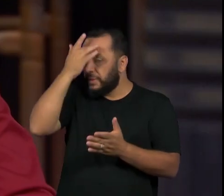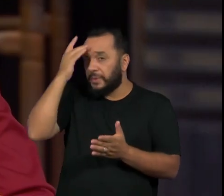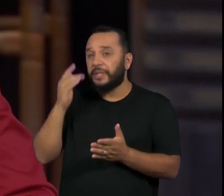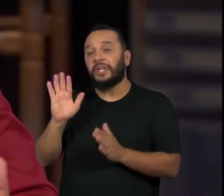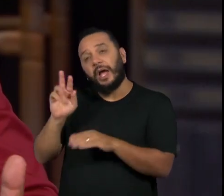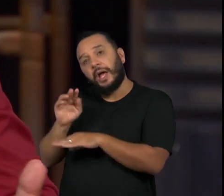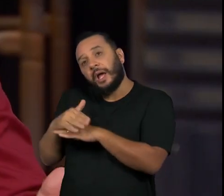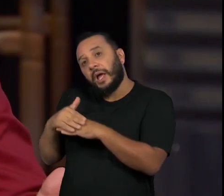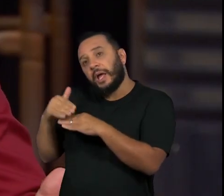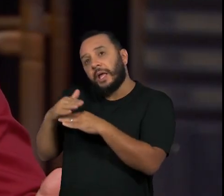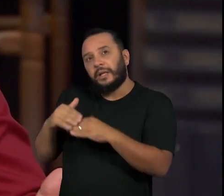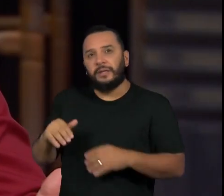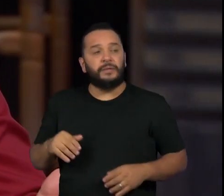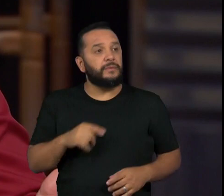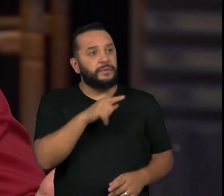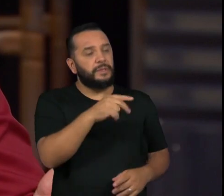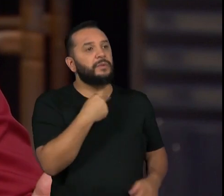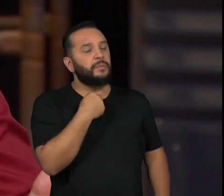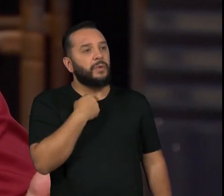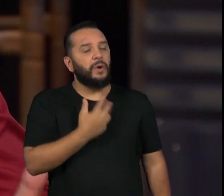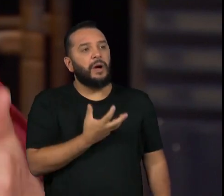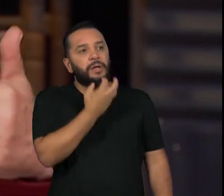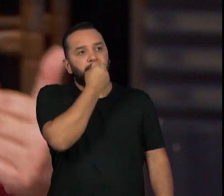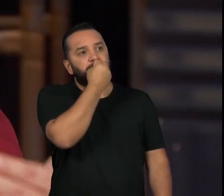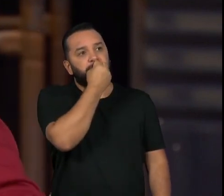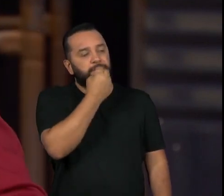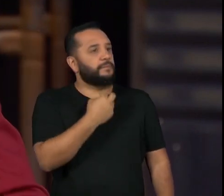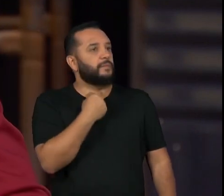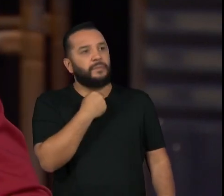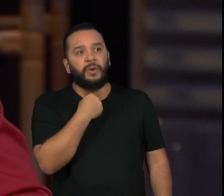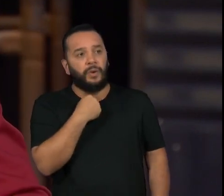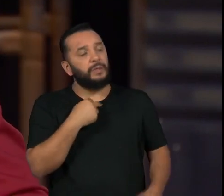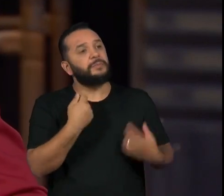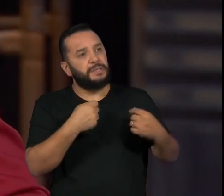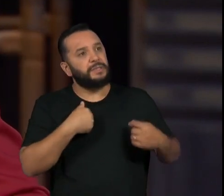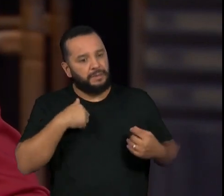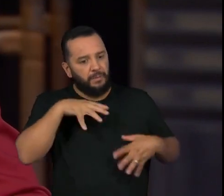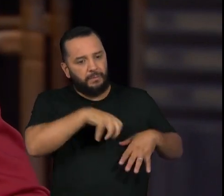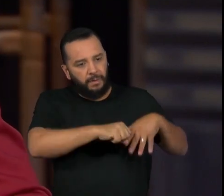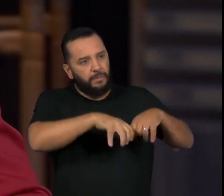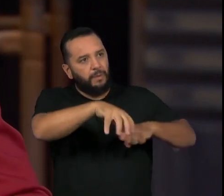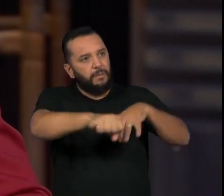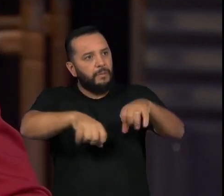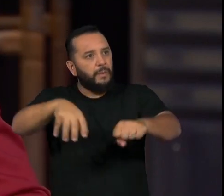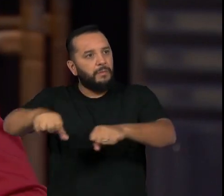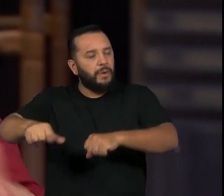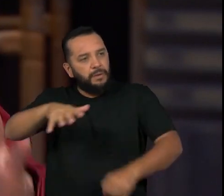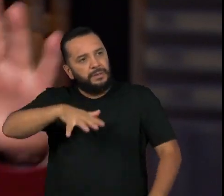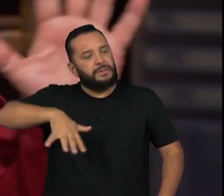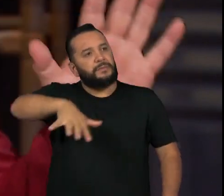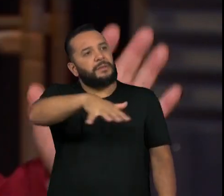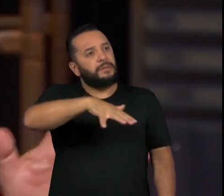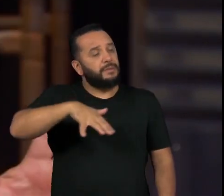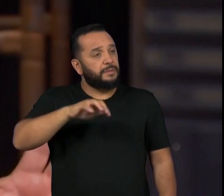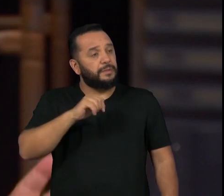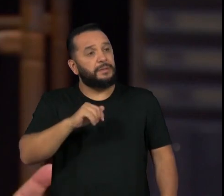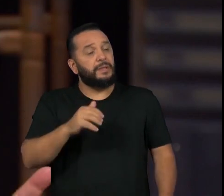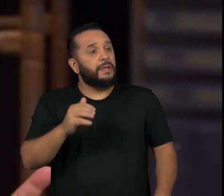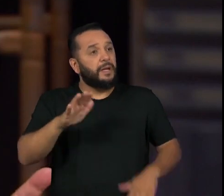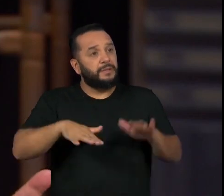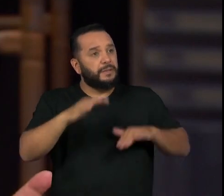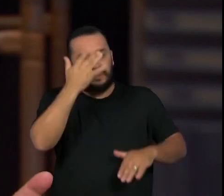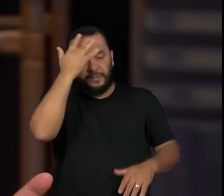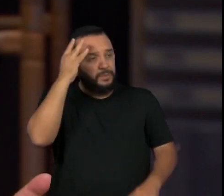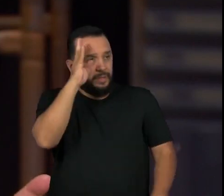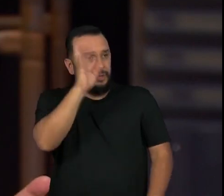uma questão de não ficar calado e de ocupação de espaço, que é outra coisa que se fala muito e, às vezes, as pessoas